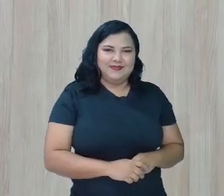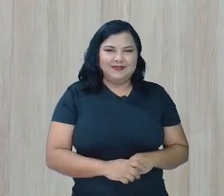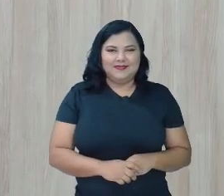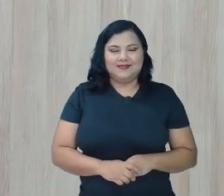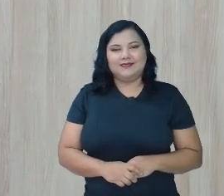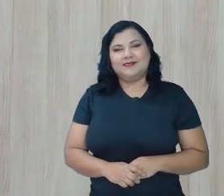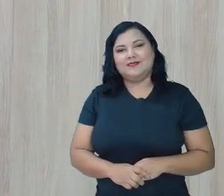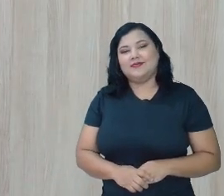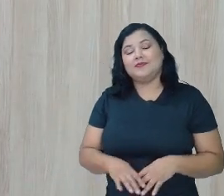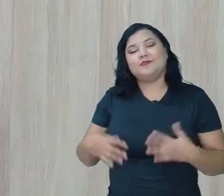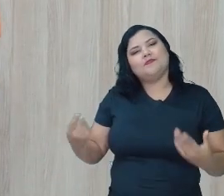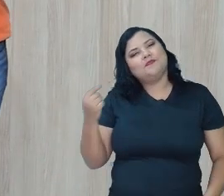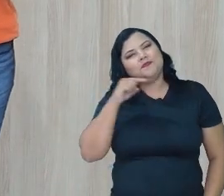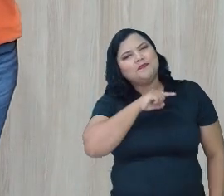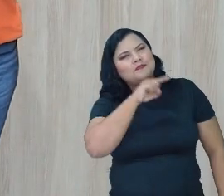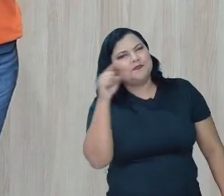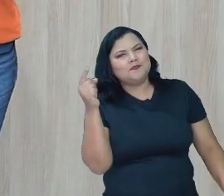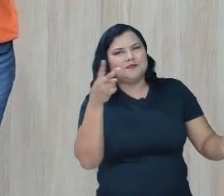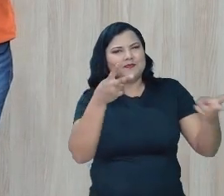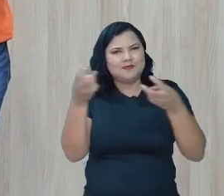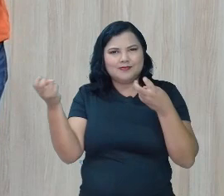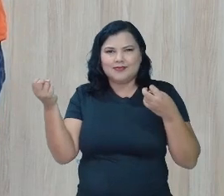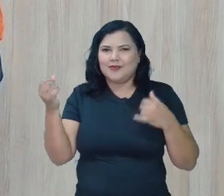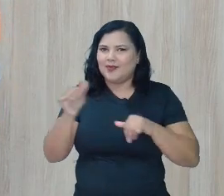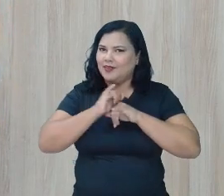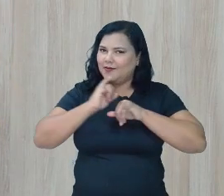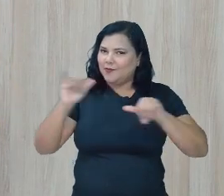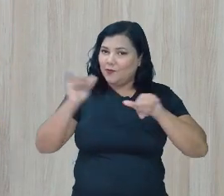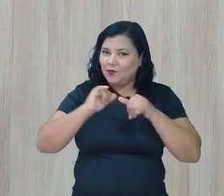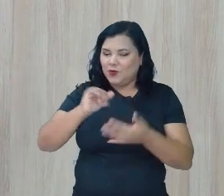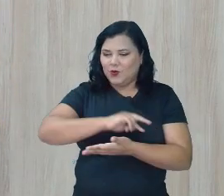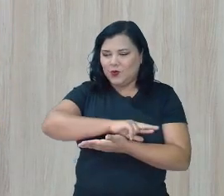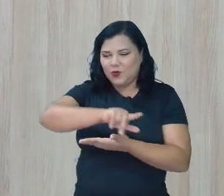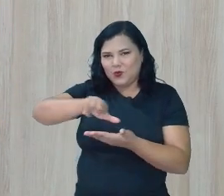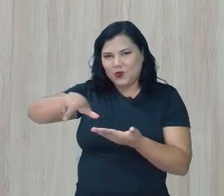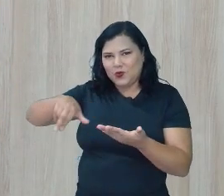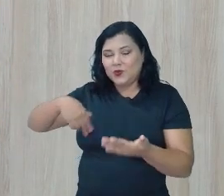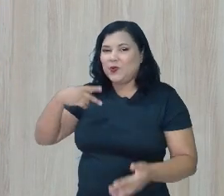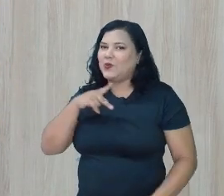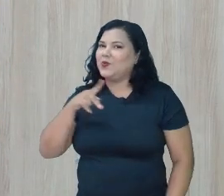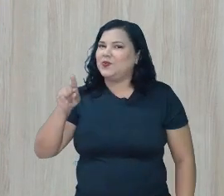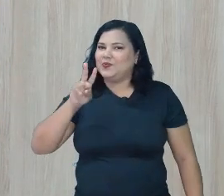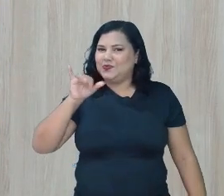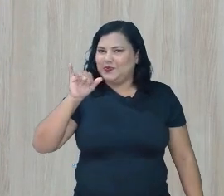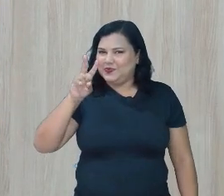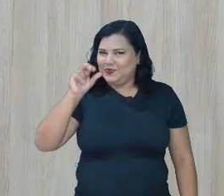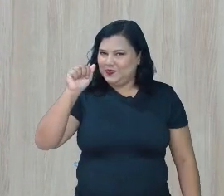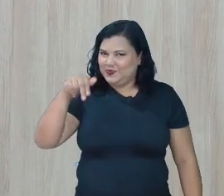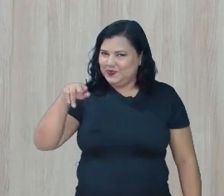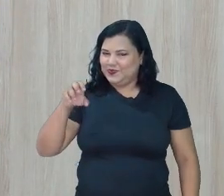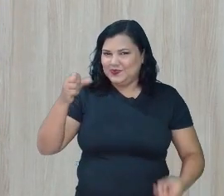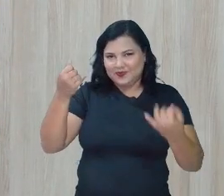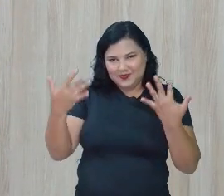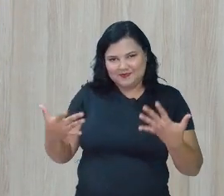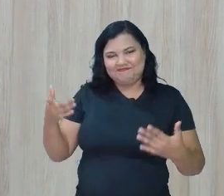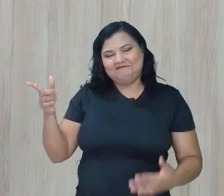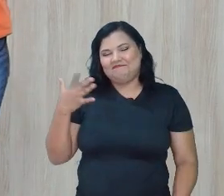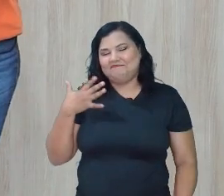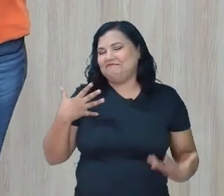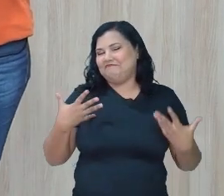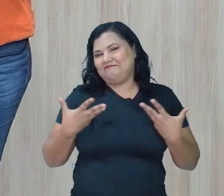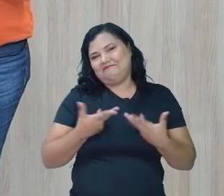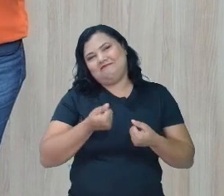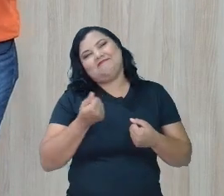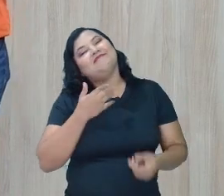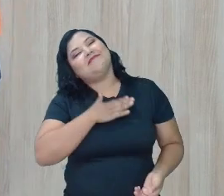Então, vocês percebem quantas informações Viviane passou para vocês? Ela é maravilhosa e eu